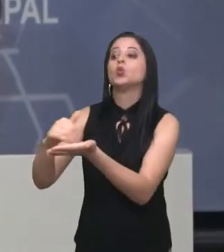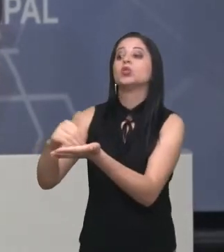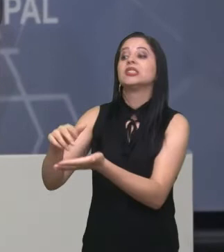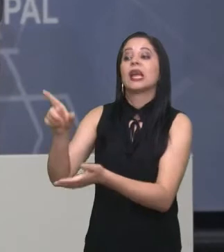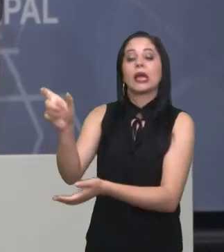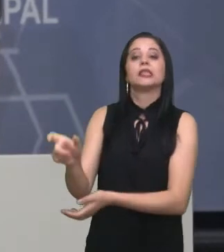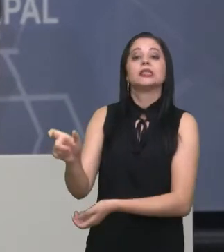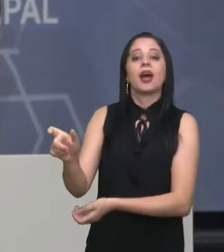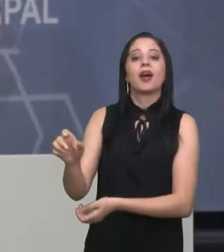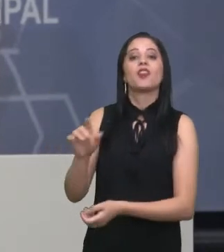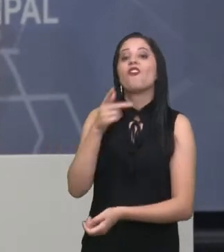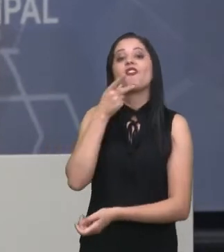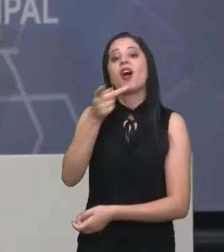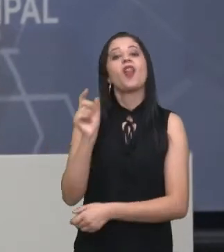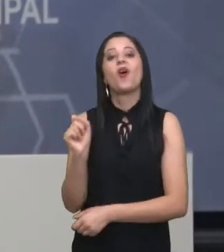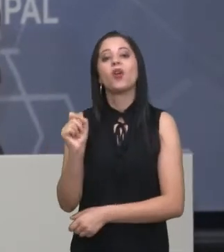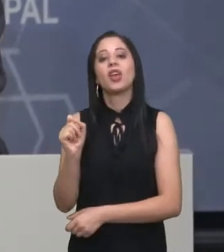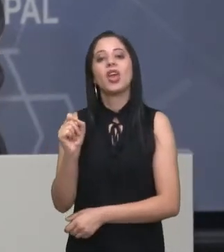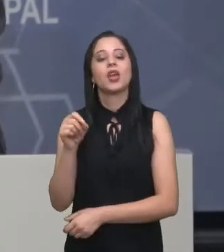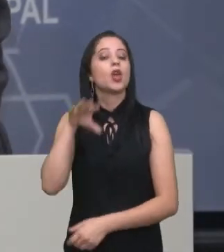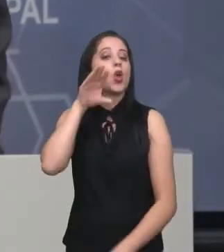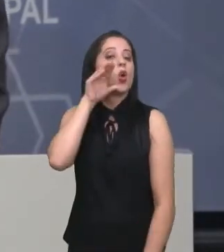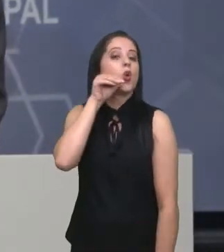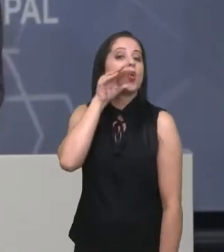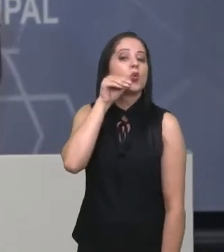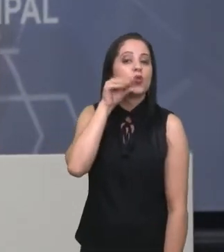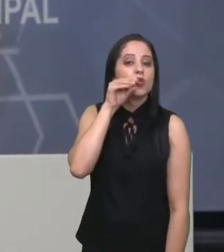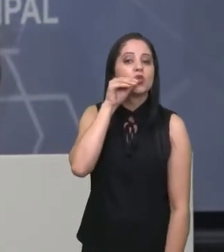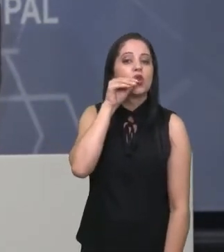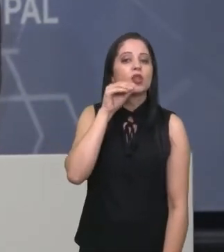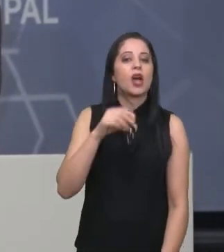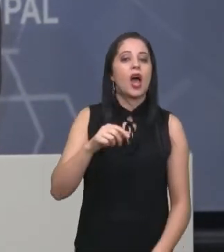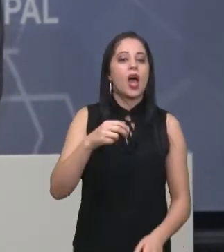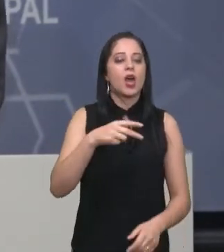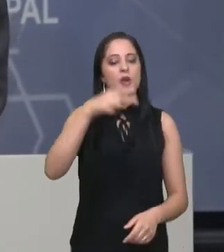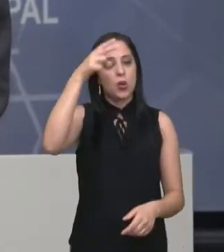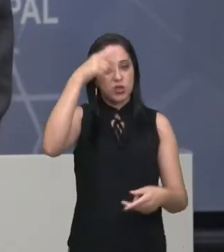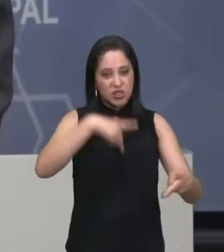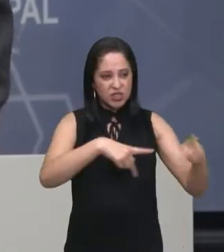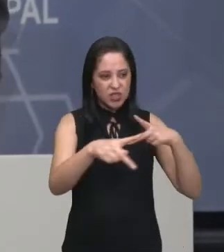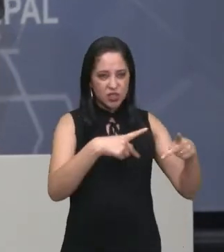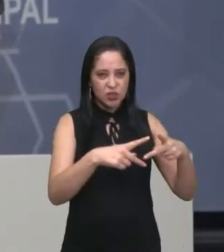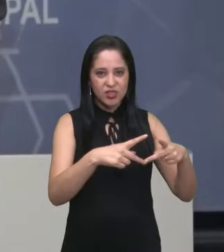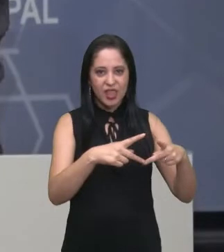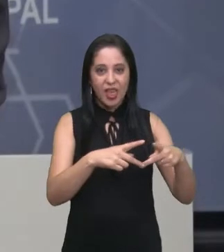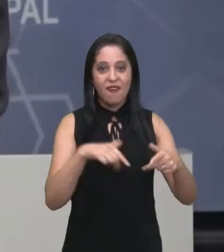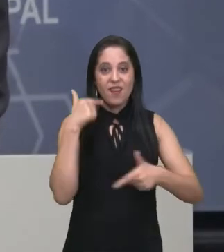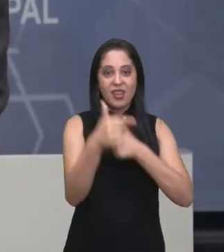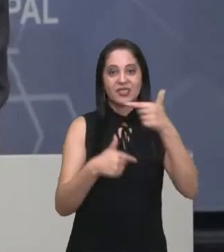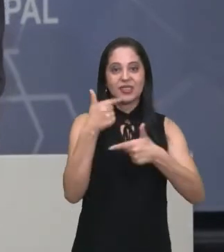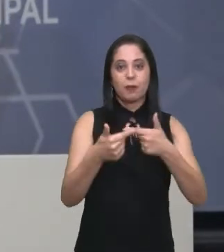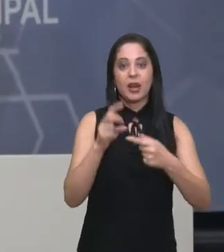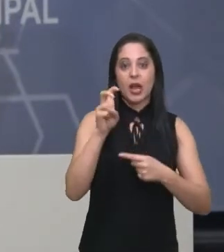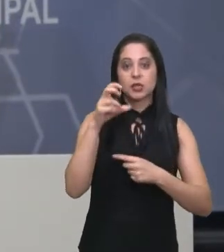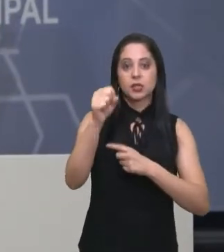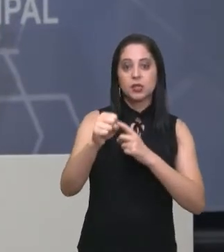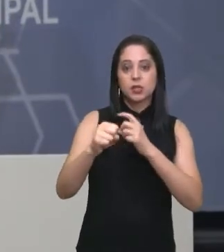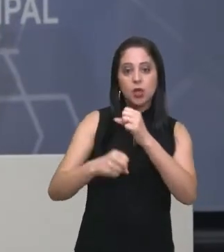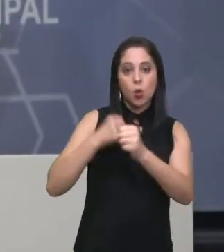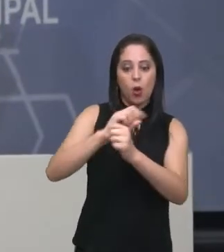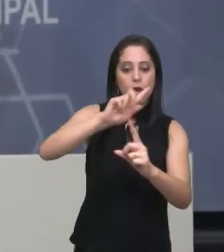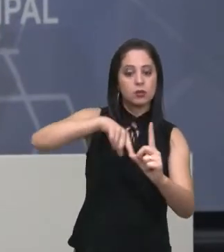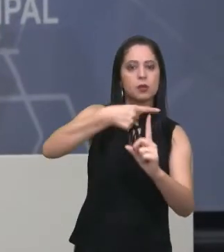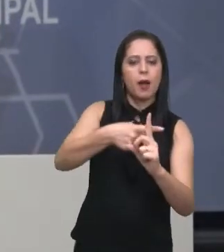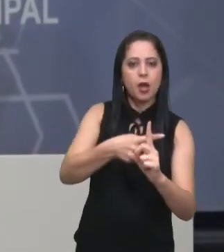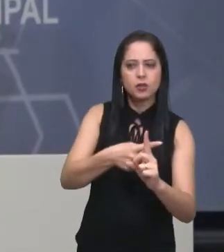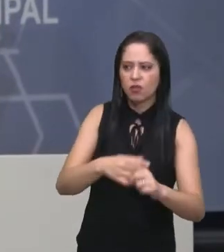Campos, ele ia ter que contribuir com mais 5 anos só da vida dele. Eu falei, você está de sacanagem, porque não é você que vai trabalhar mais